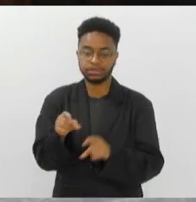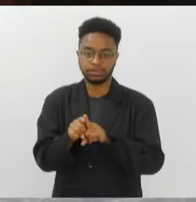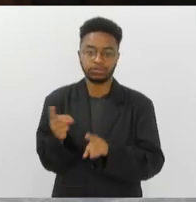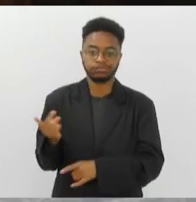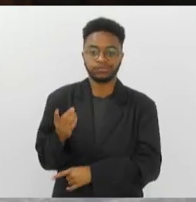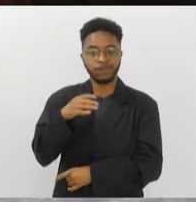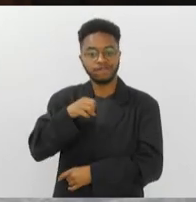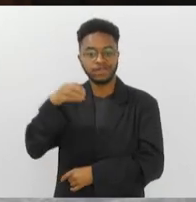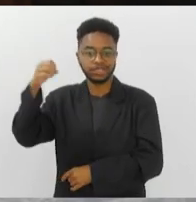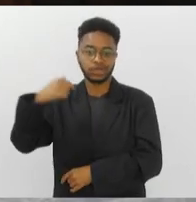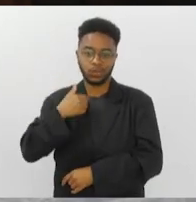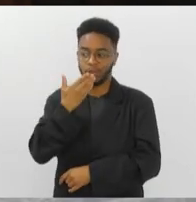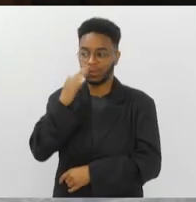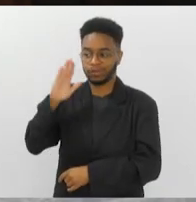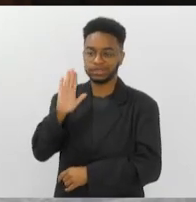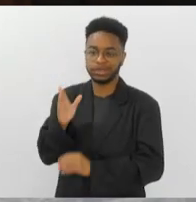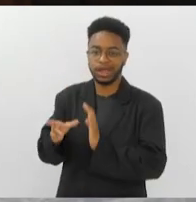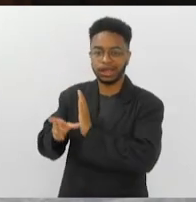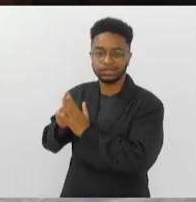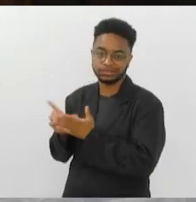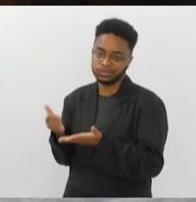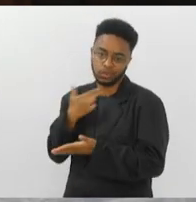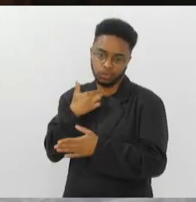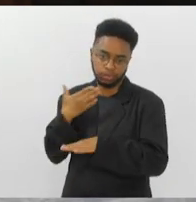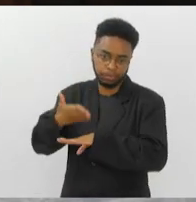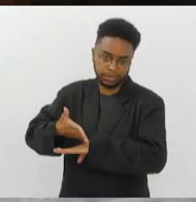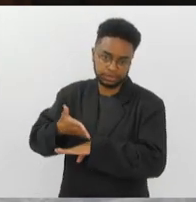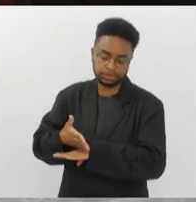tinha prometido para ela, e eu não podia, né,